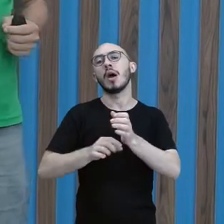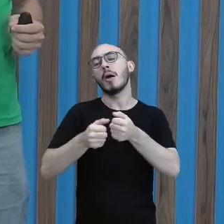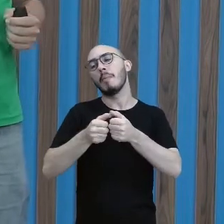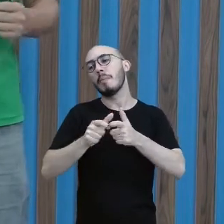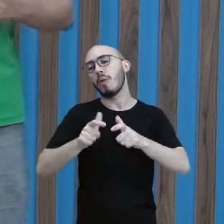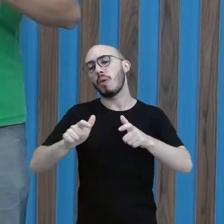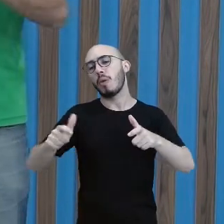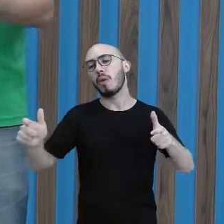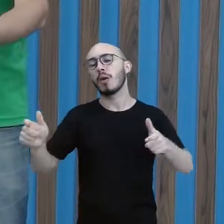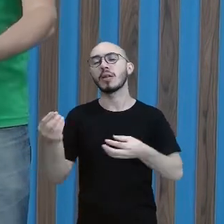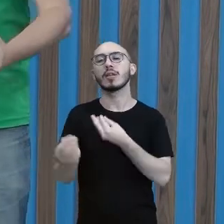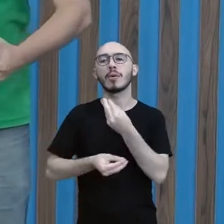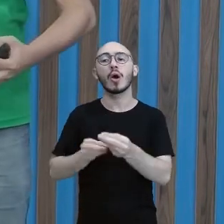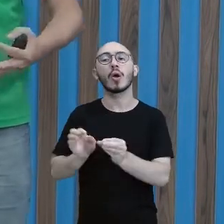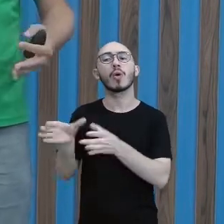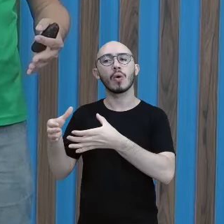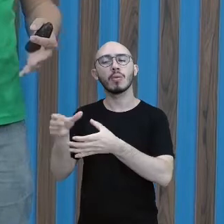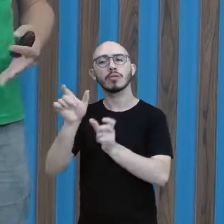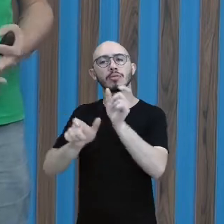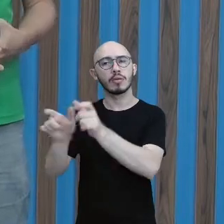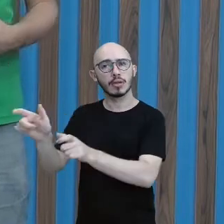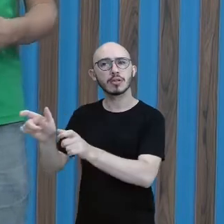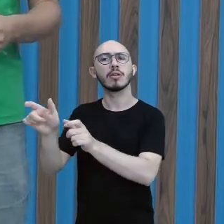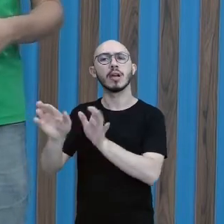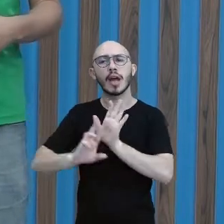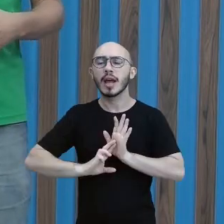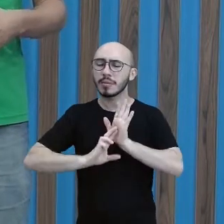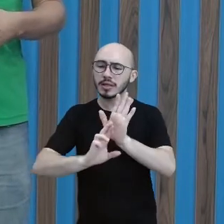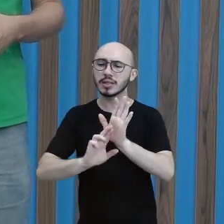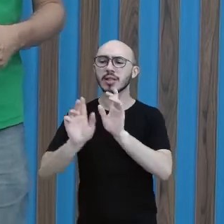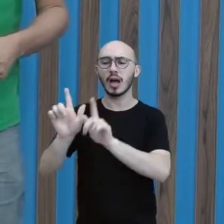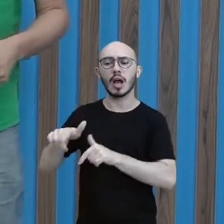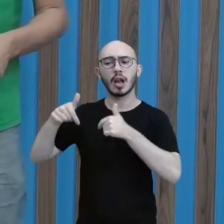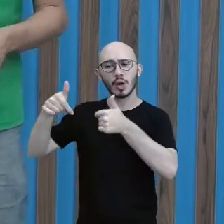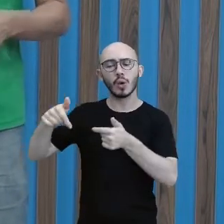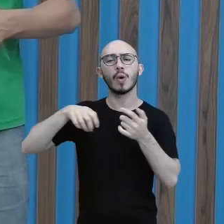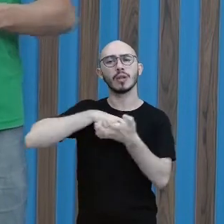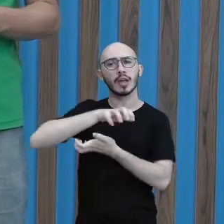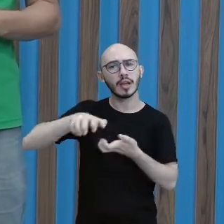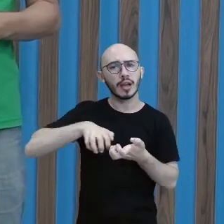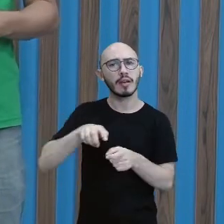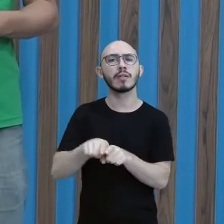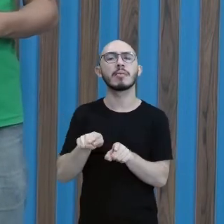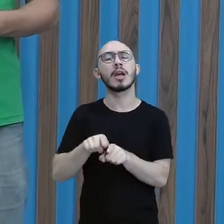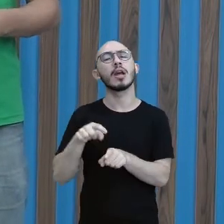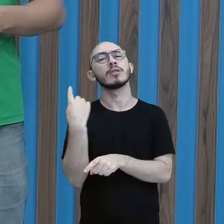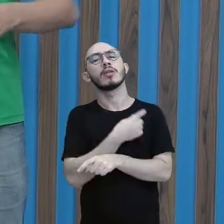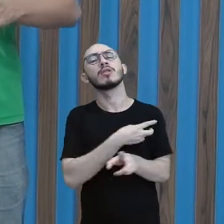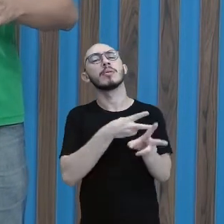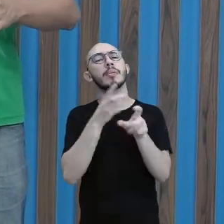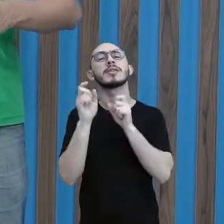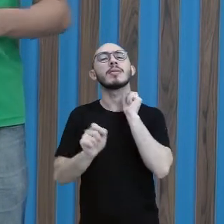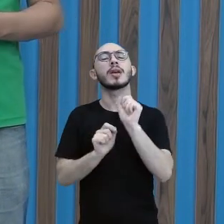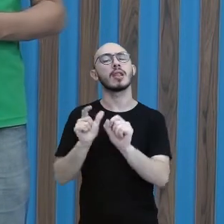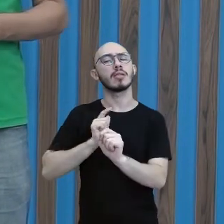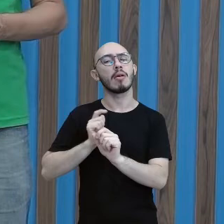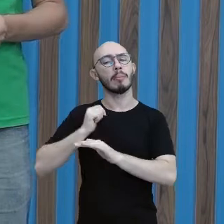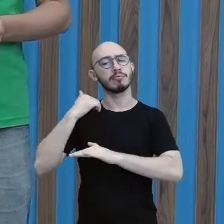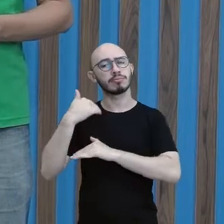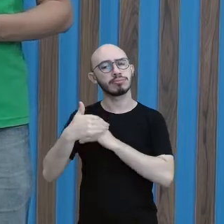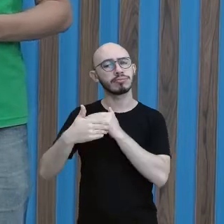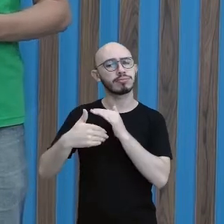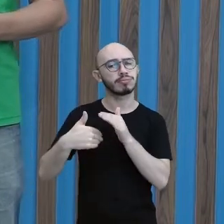se representarem, de fazerem greve, né, de brigarem, mas a gente tem visto que cada vez mais existe um processo, né,